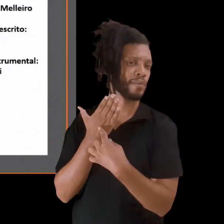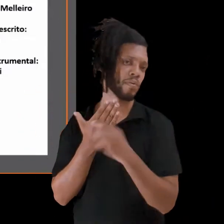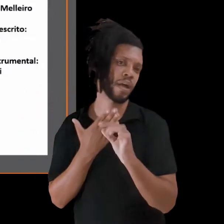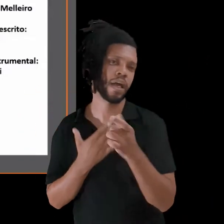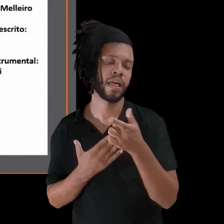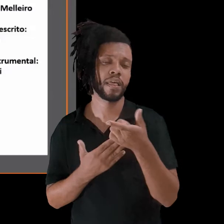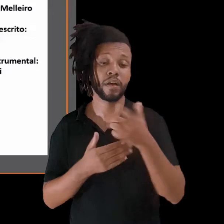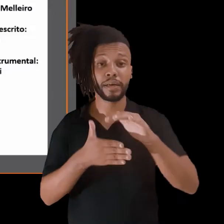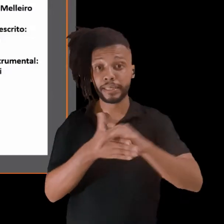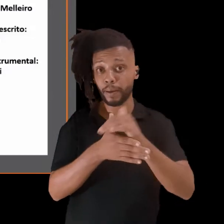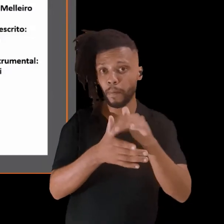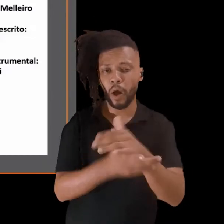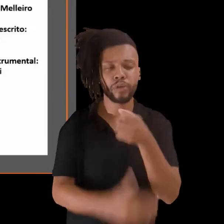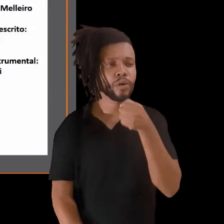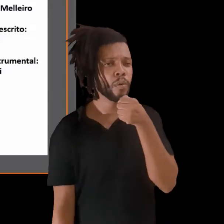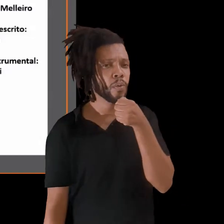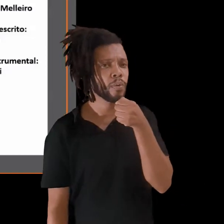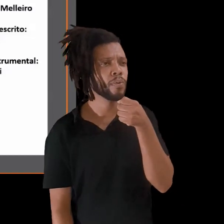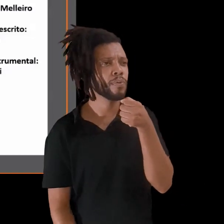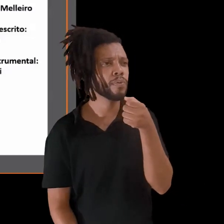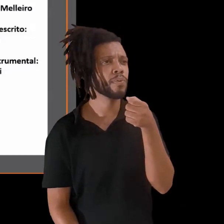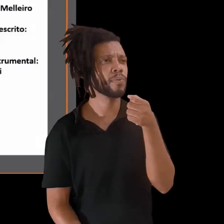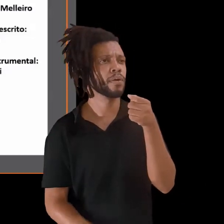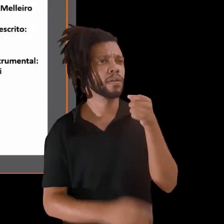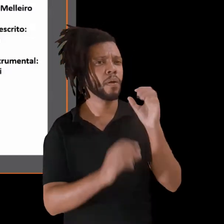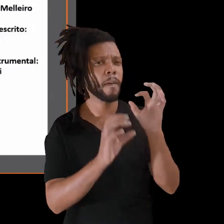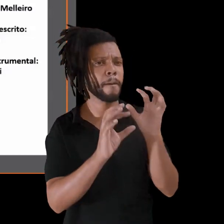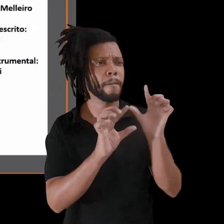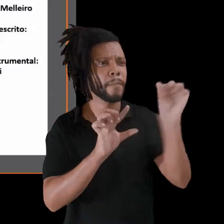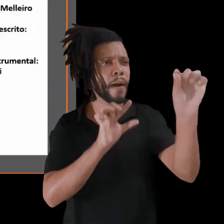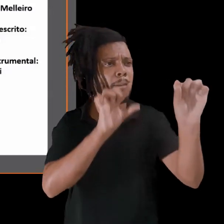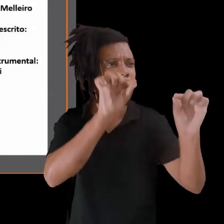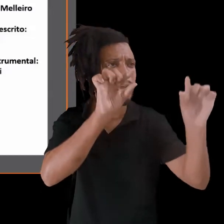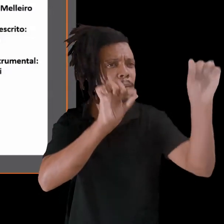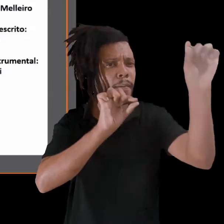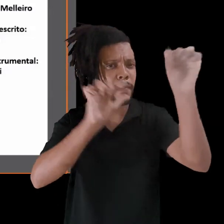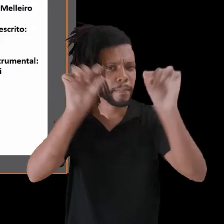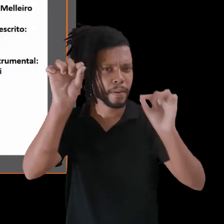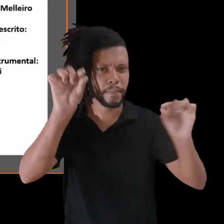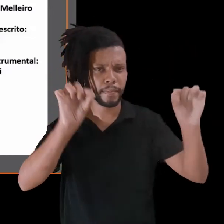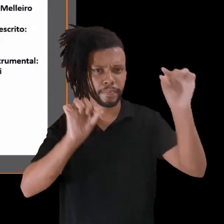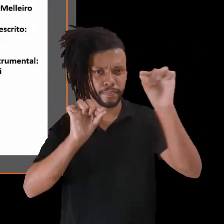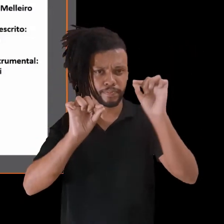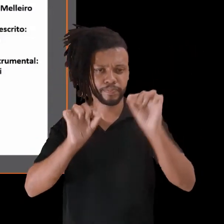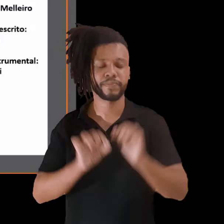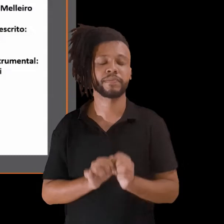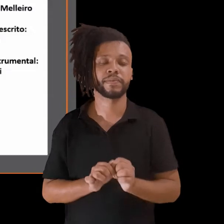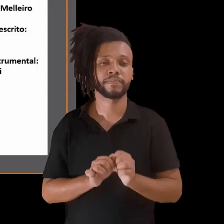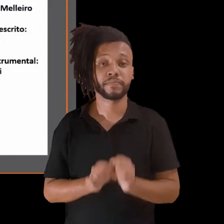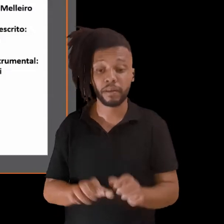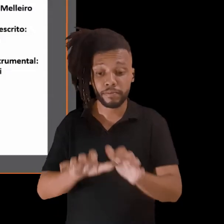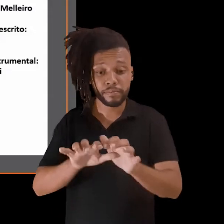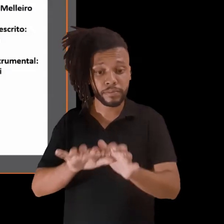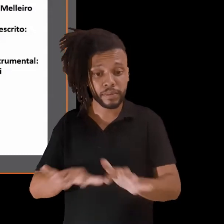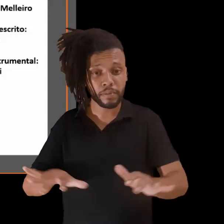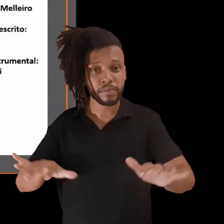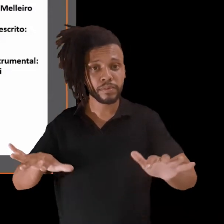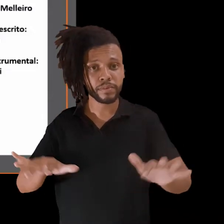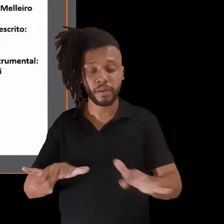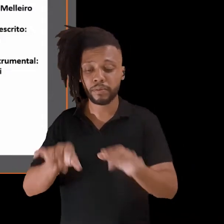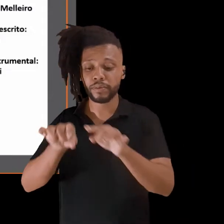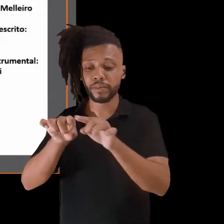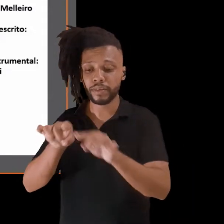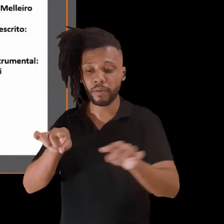de bolinhas de sabão. Neste final, vamos estourar as bolinhas de sabão. Jabuti, jabuti,